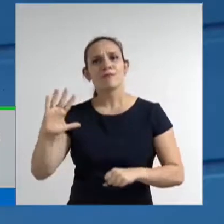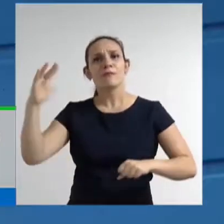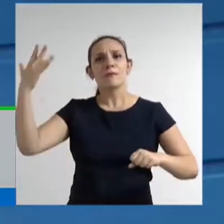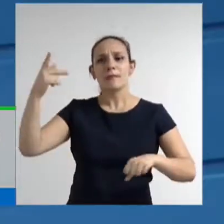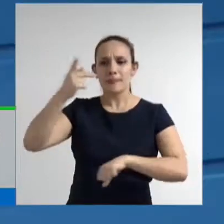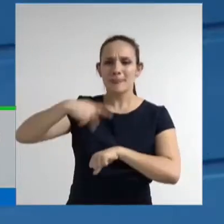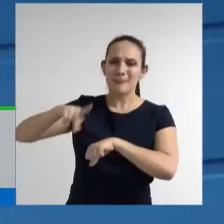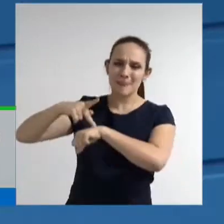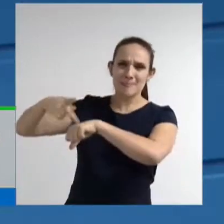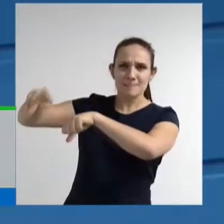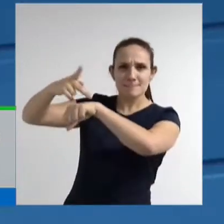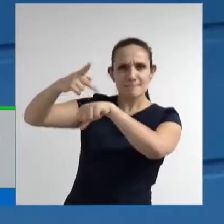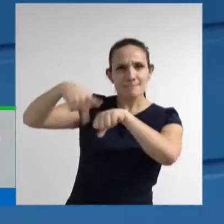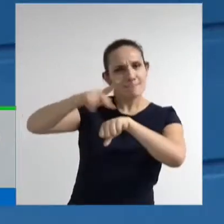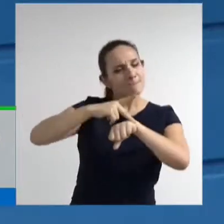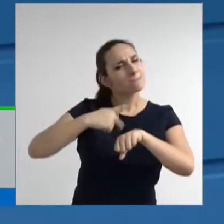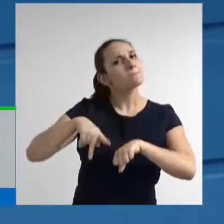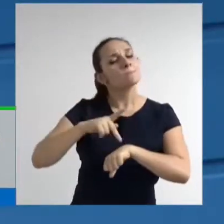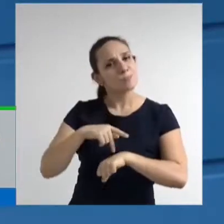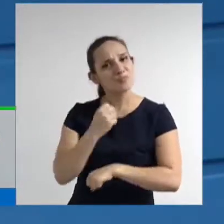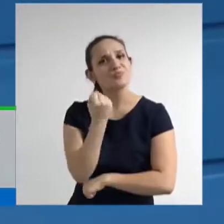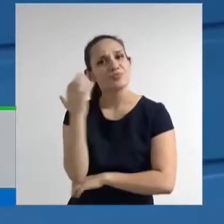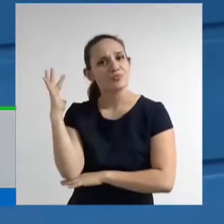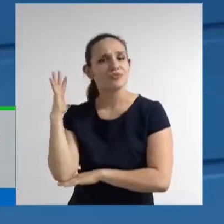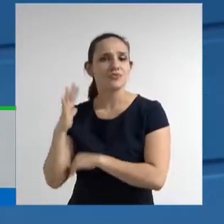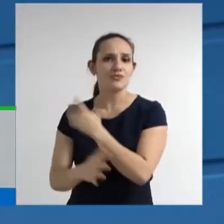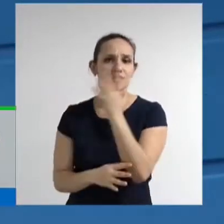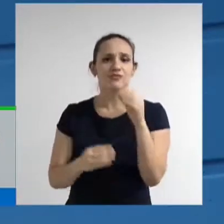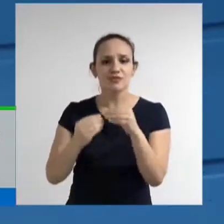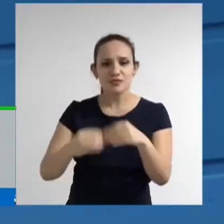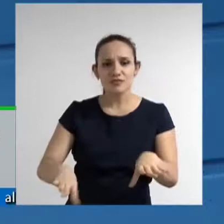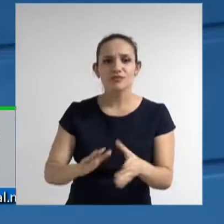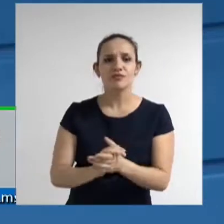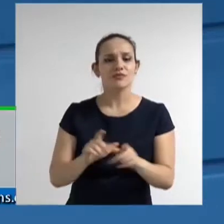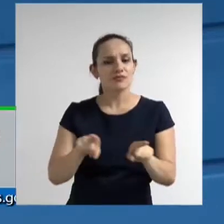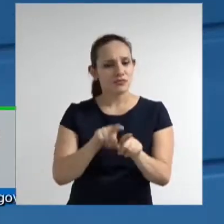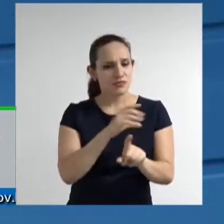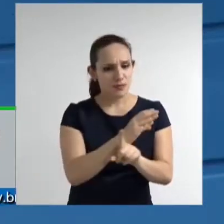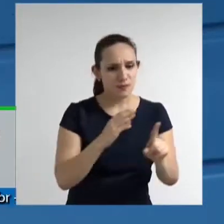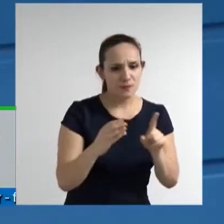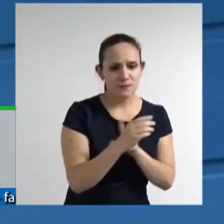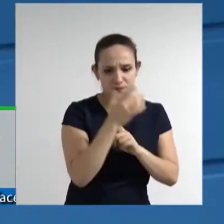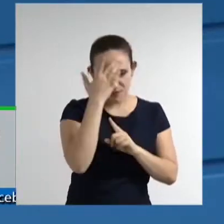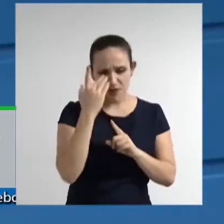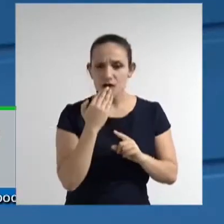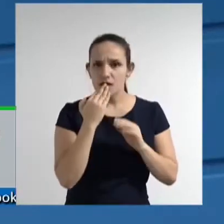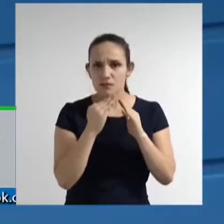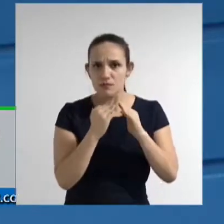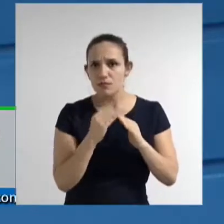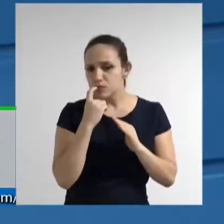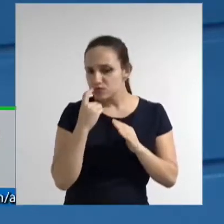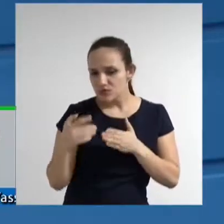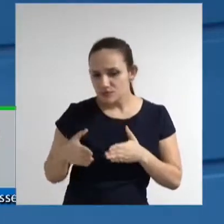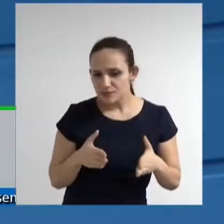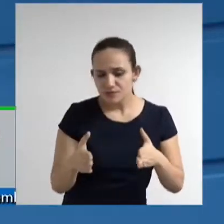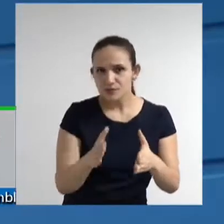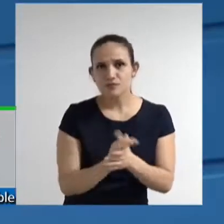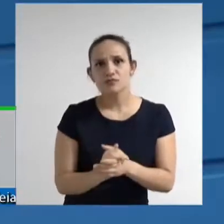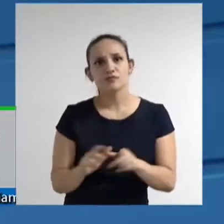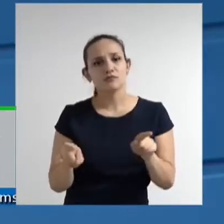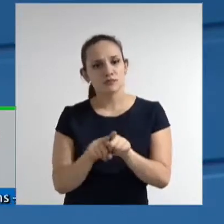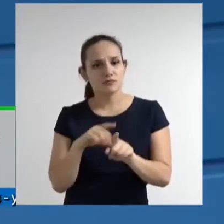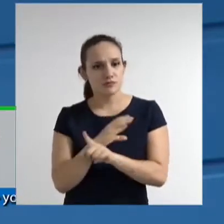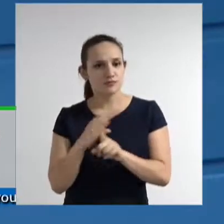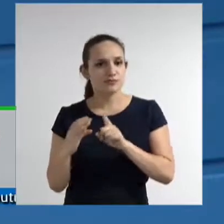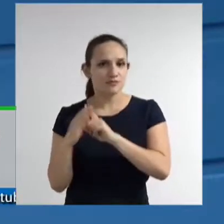afora, elas têm um impacto, muitas vezes, na vida de comunidades ribeirinhas, comunidades tradicionais,